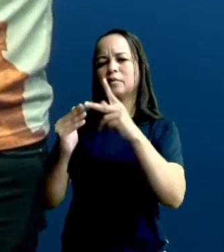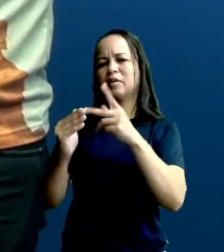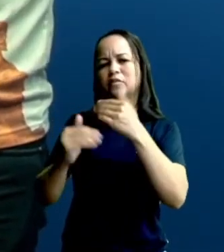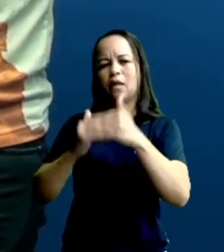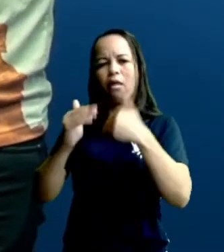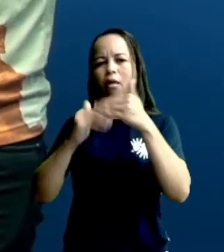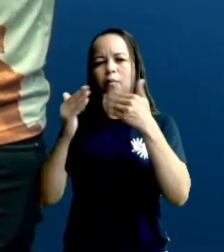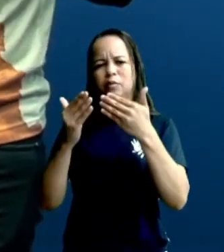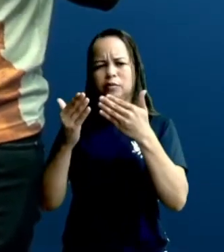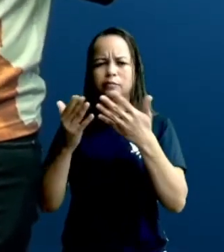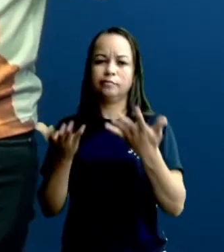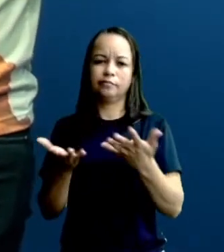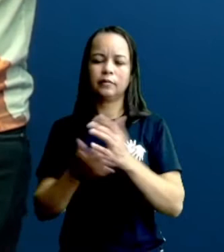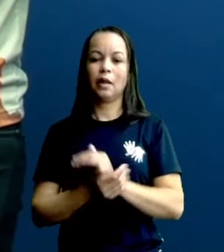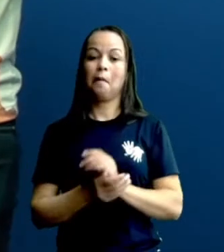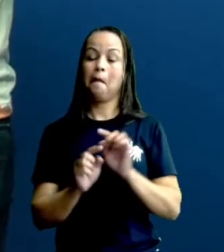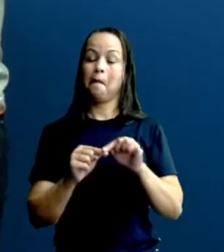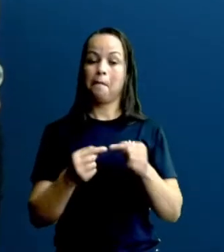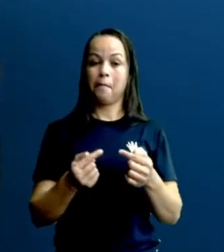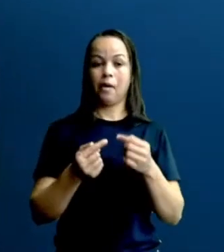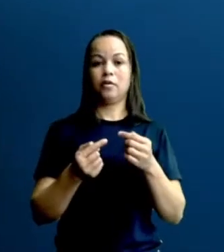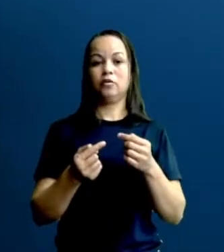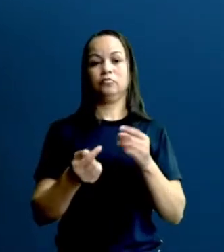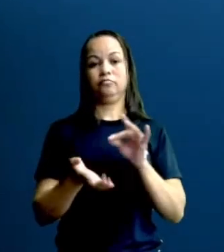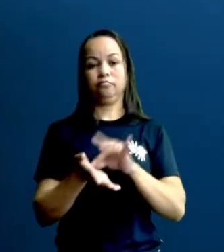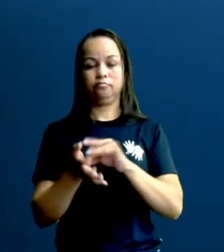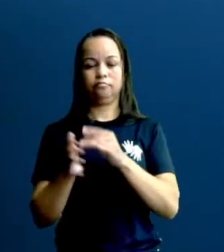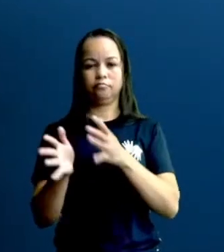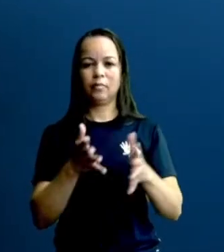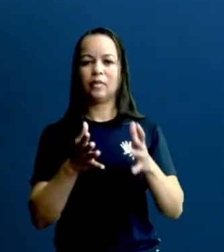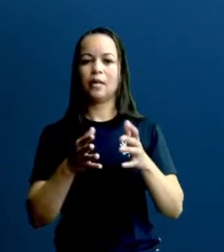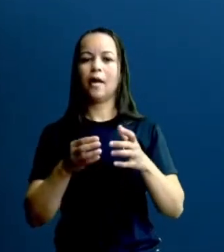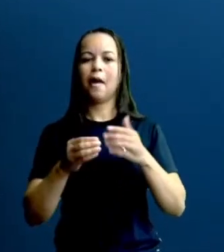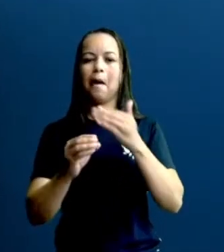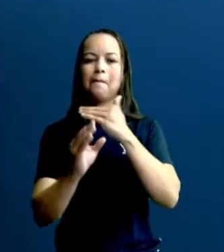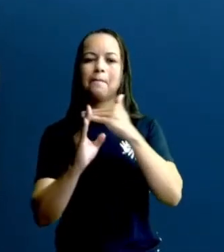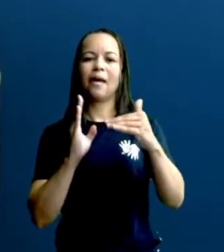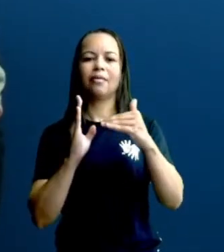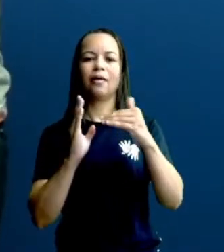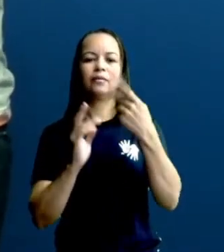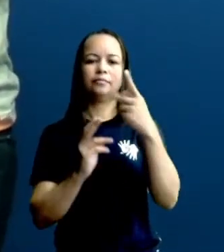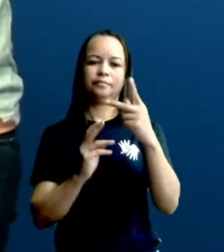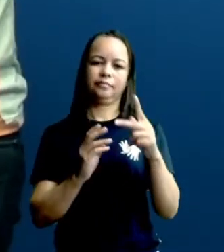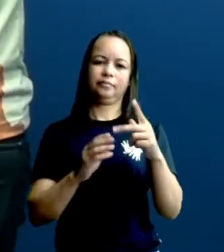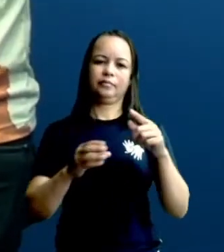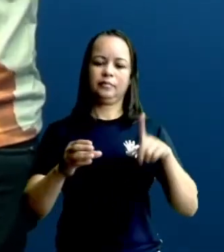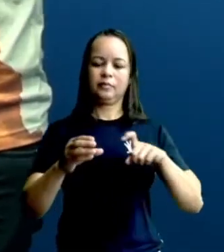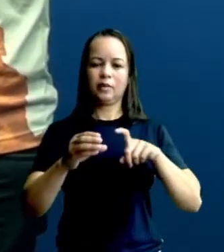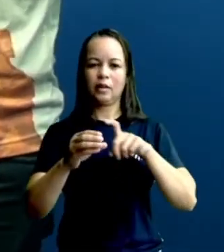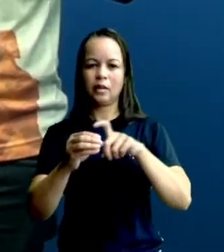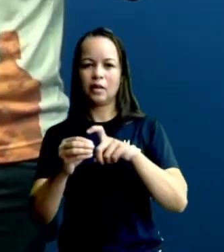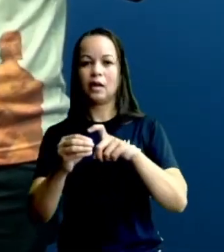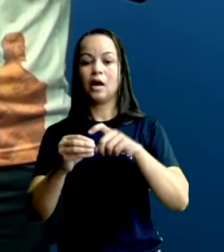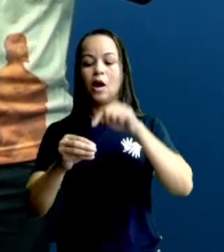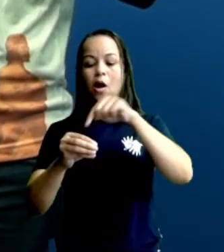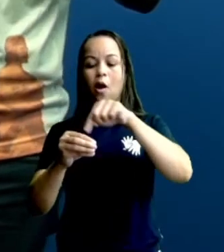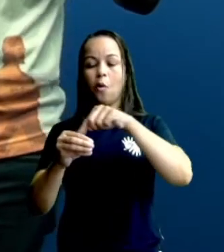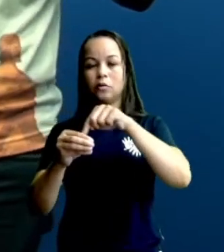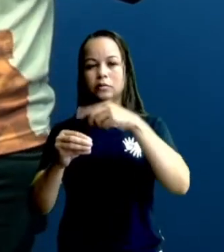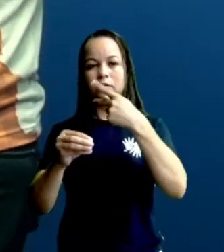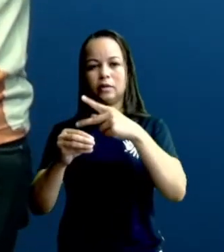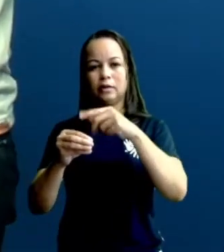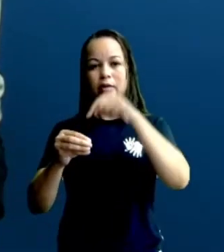reproduzir. Mas na verdade aquele espermatozoide é apenas metade de você. A sua outra metade está lá dentro do